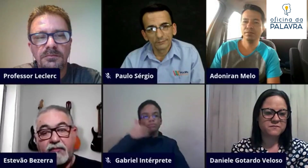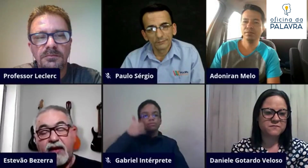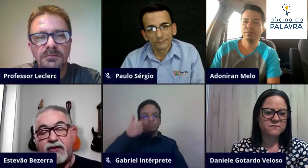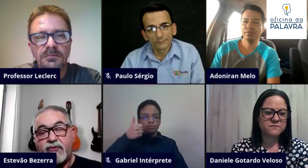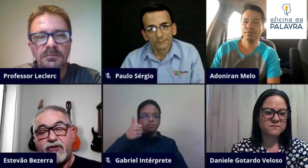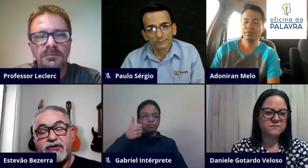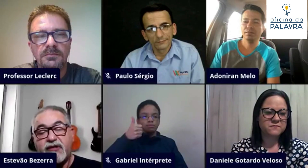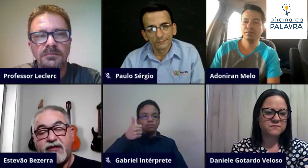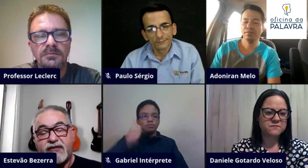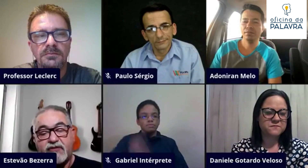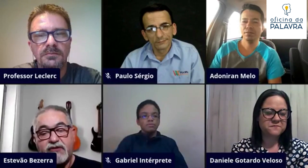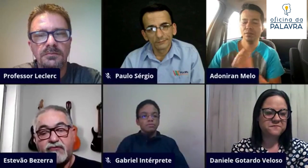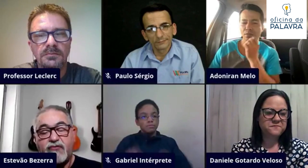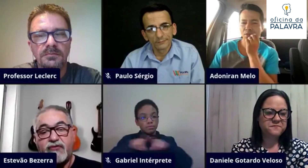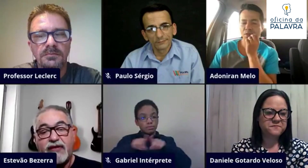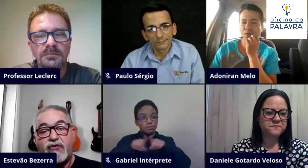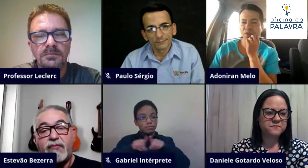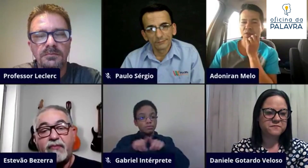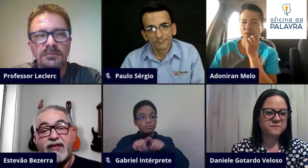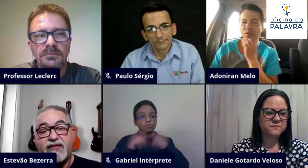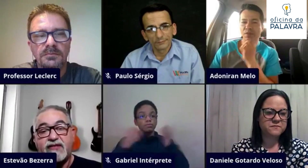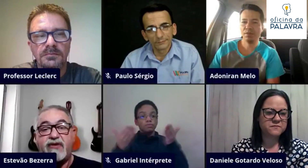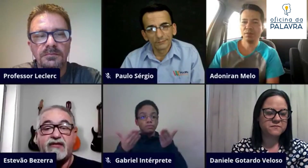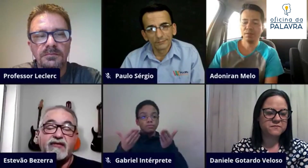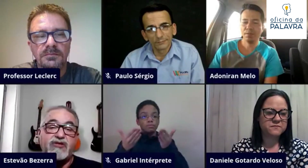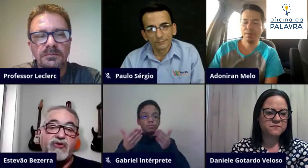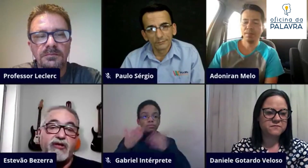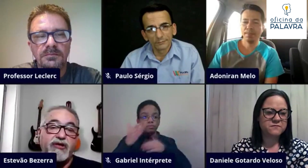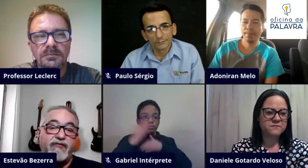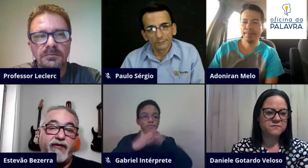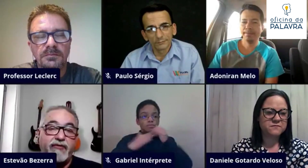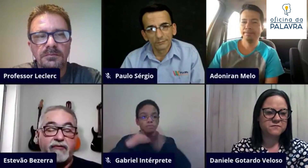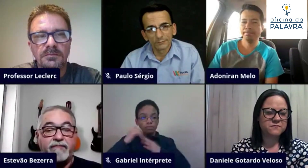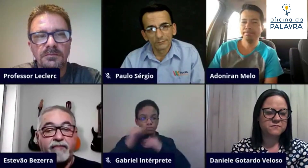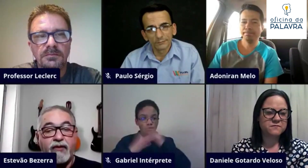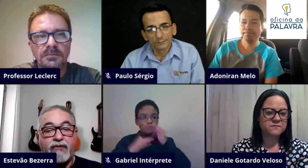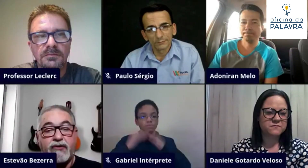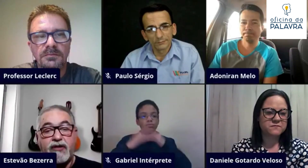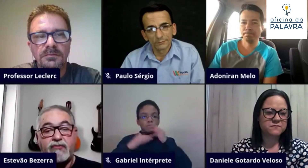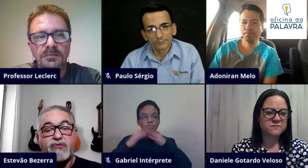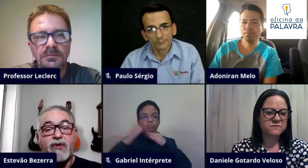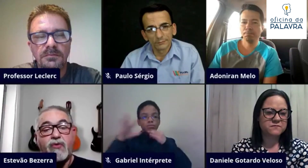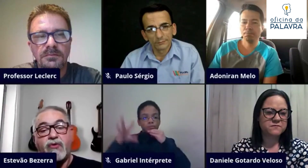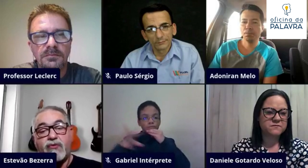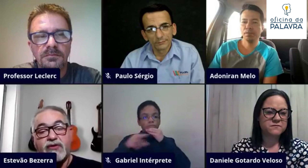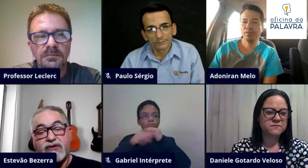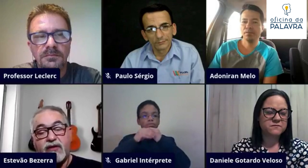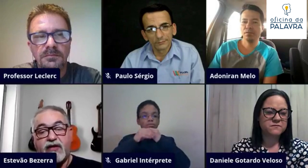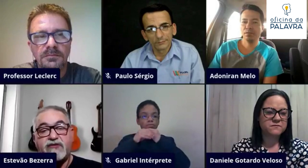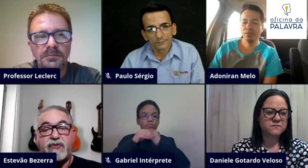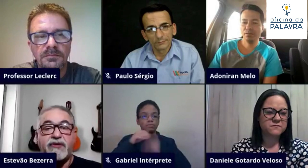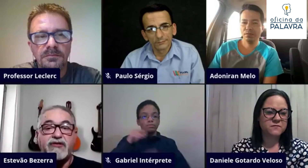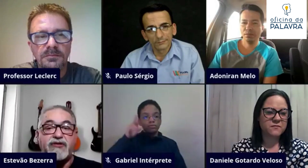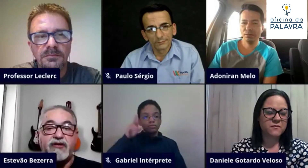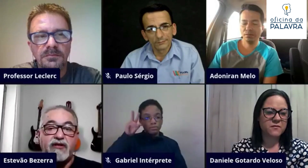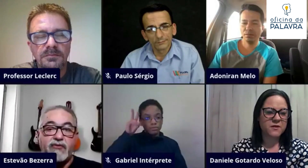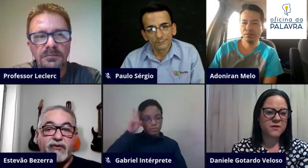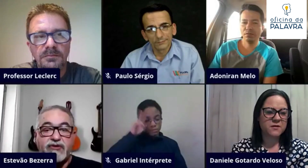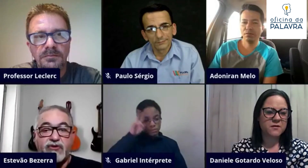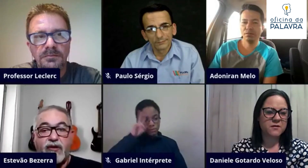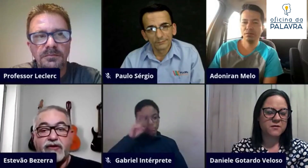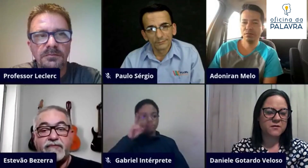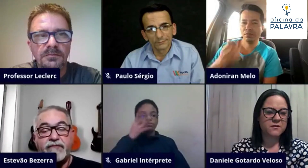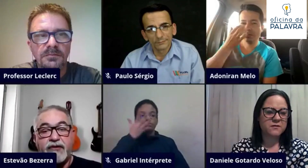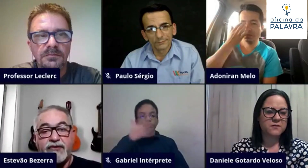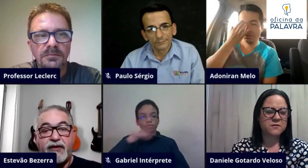o nosso trabalho hoje está sendo desenvolvido na complementação dessas histórias que faltam. Nós temos um acordo com a Sociedade Bíblica de